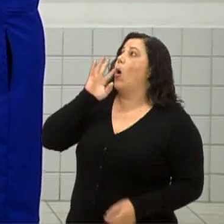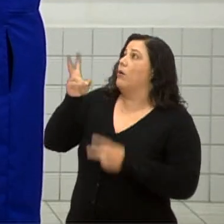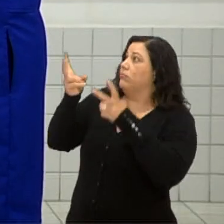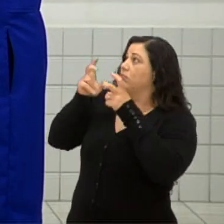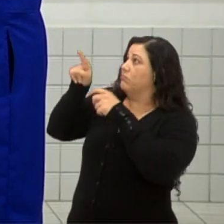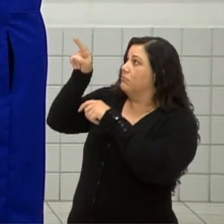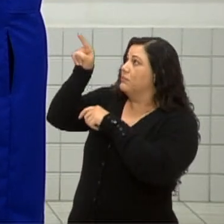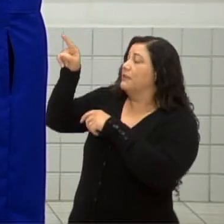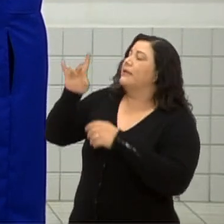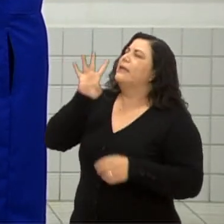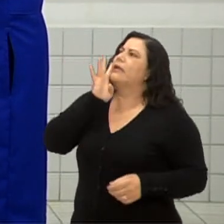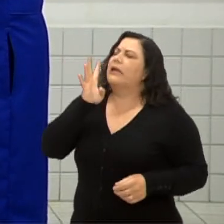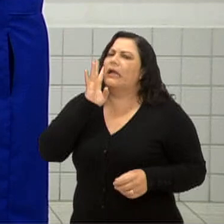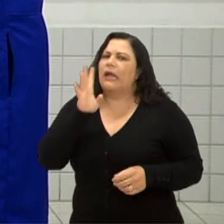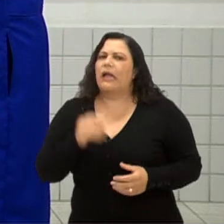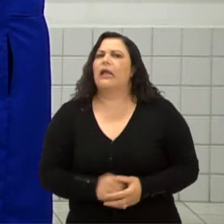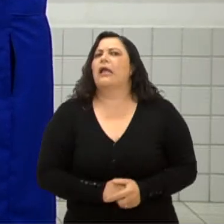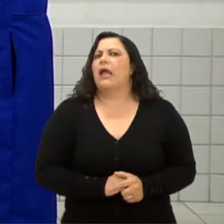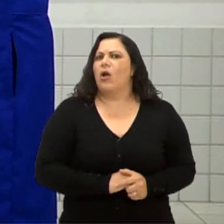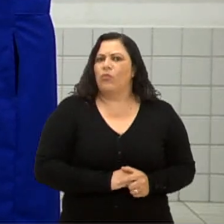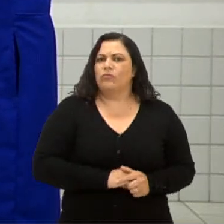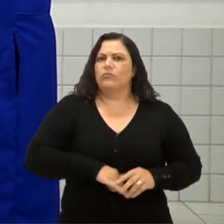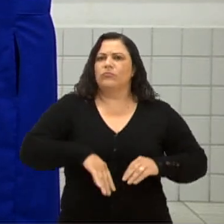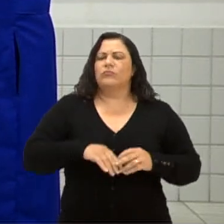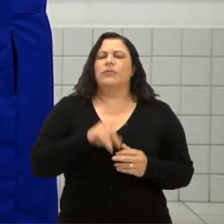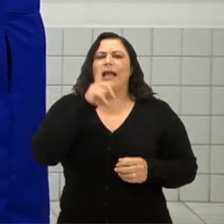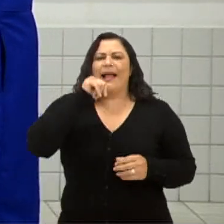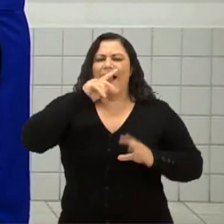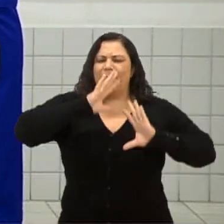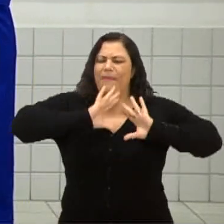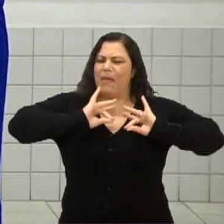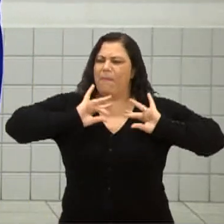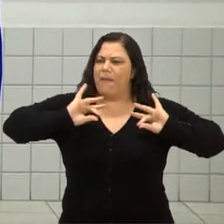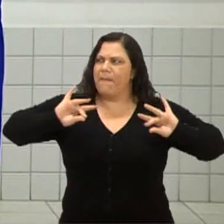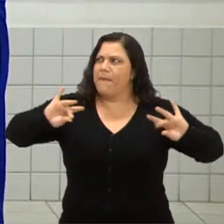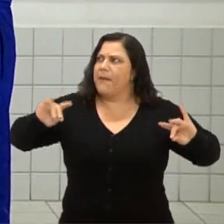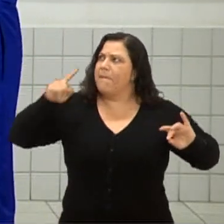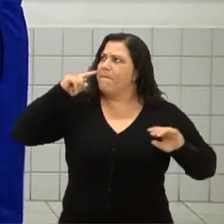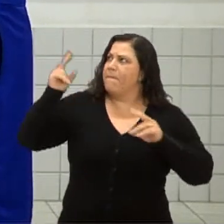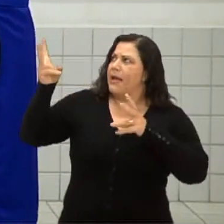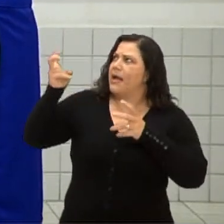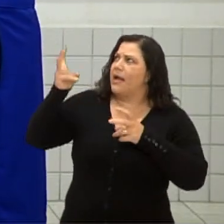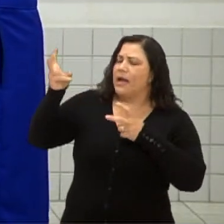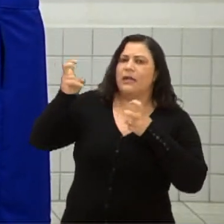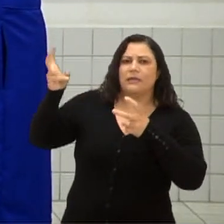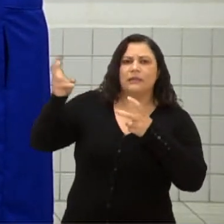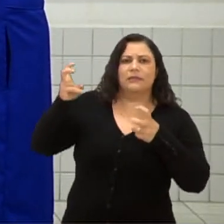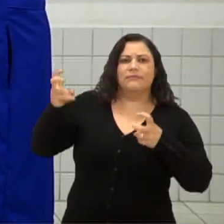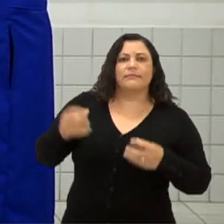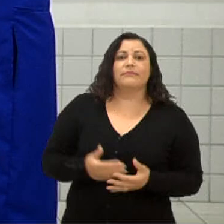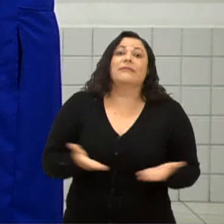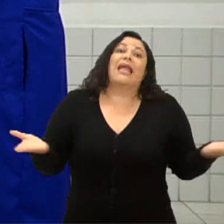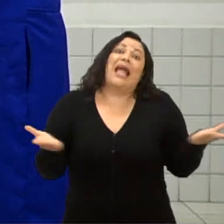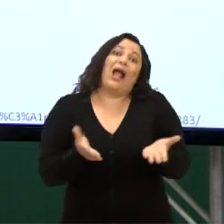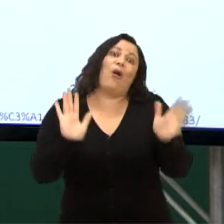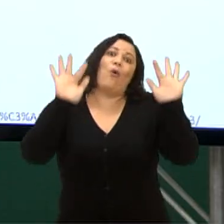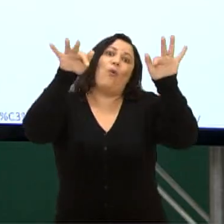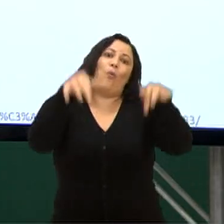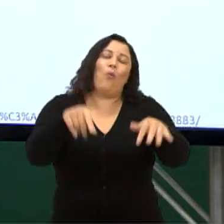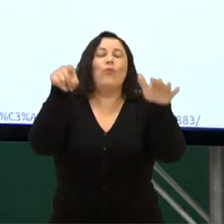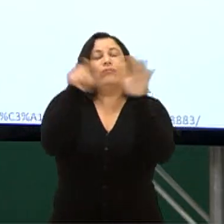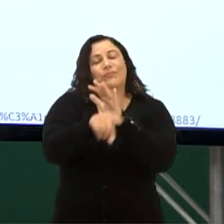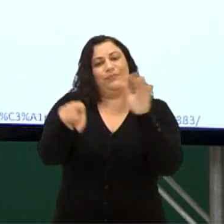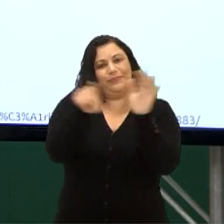da cóclea ali se movimentando. As células ciliadas se movimentando. E com essa imagem nós vamos para o nosso último quiz. Eu vou dar